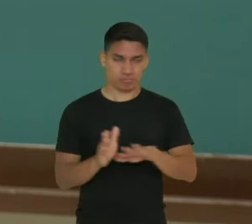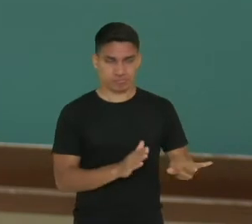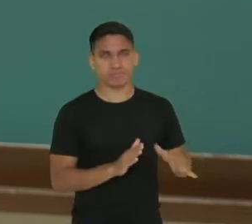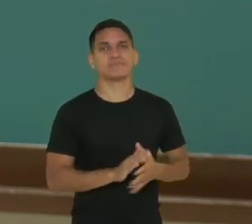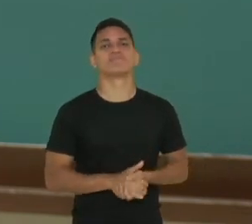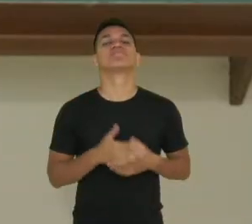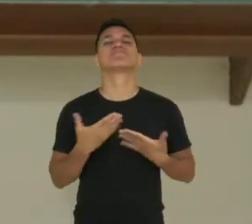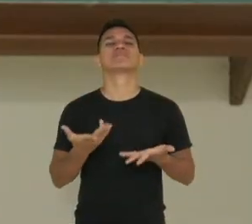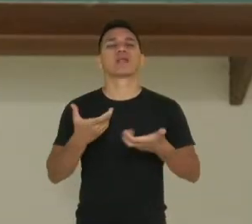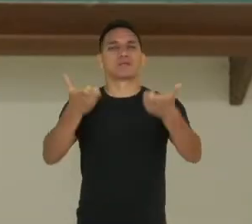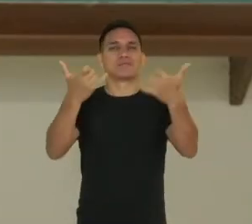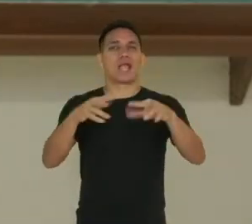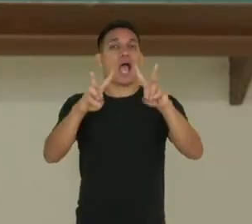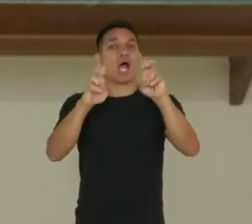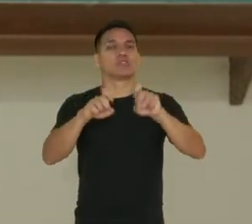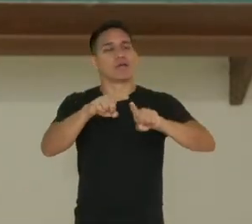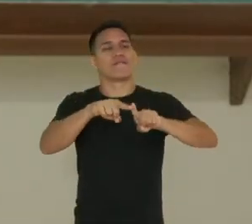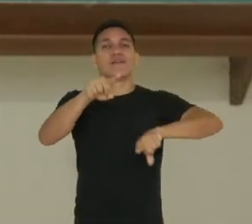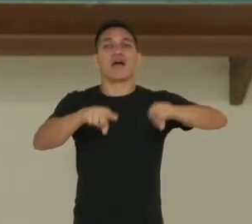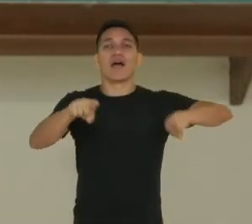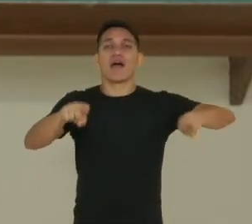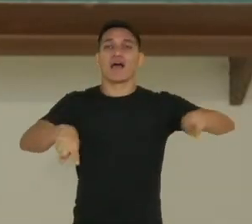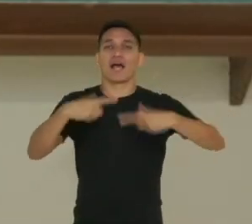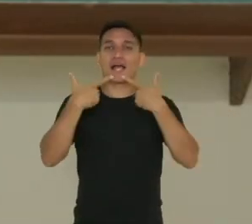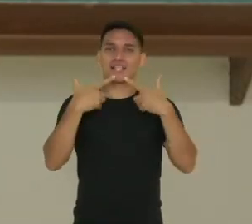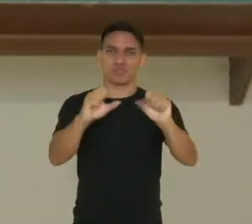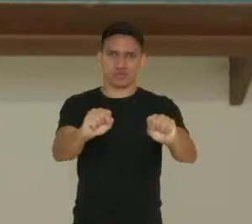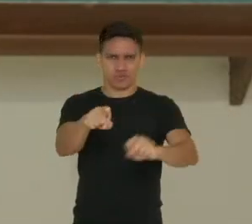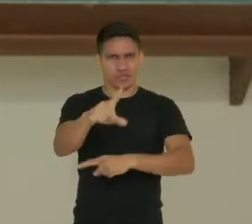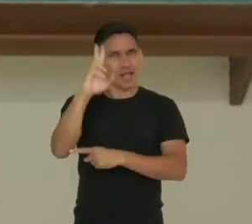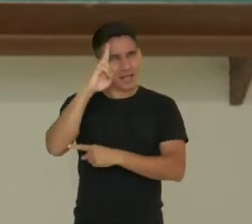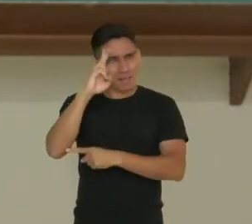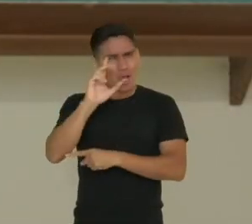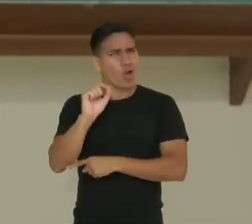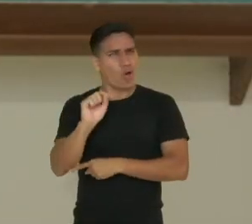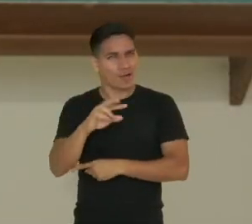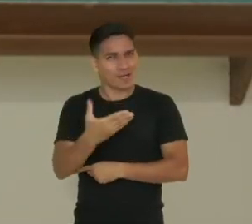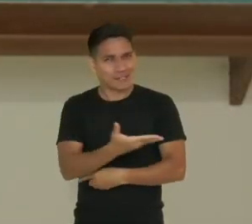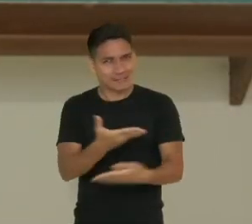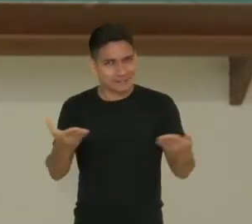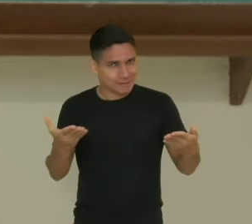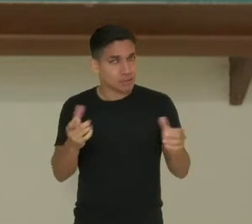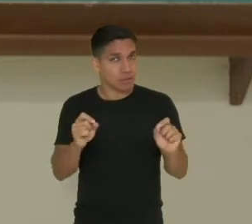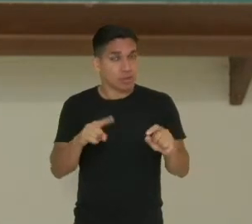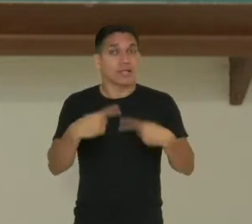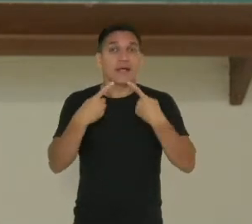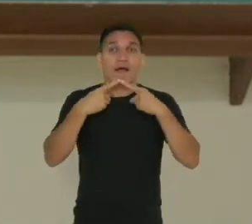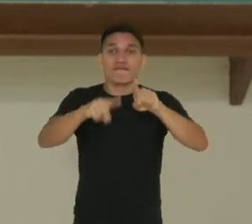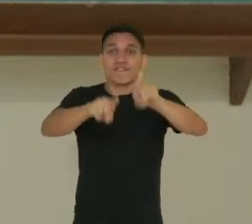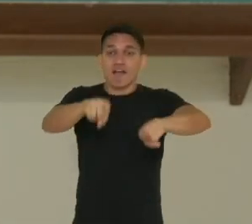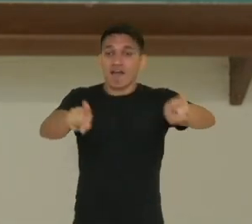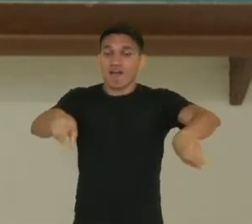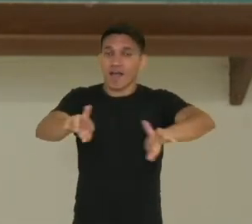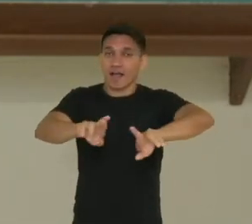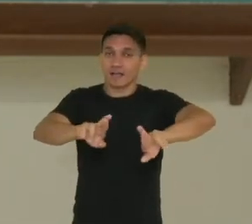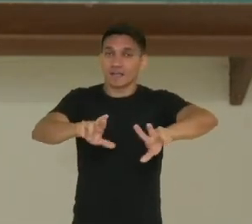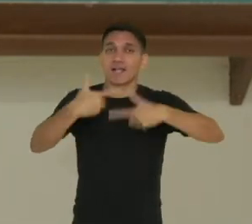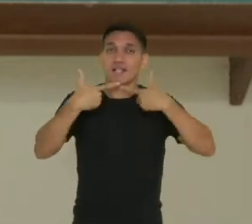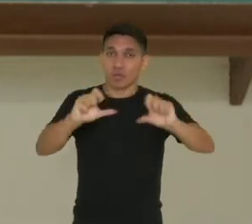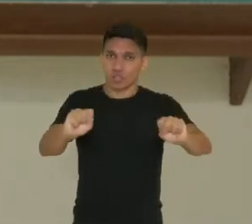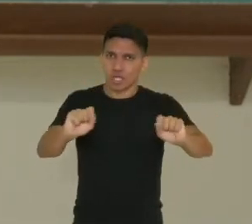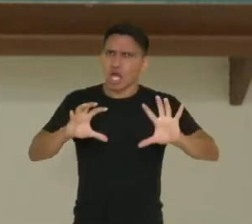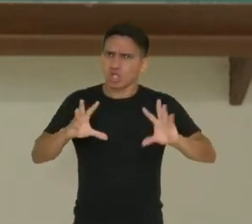Agora vamos falar sobre variação linguística. Você lembra o que é isso? Variação linguística. Será que todo mundo fala